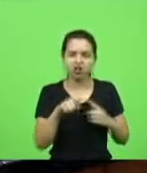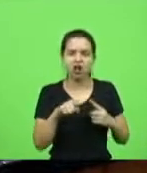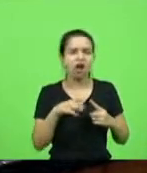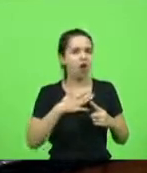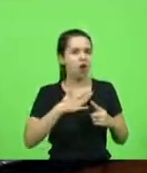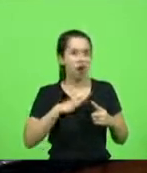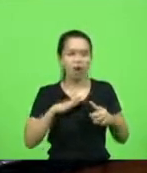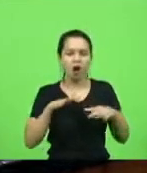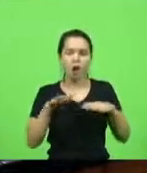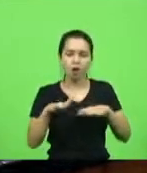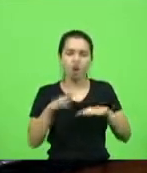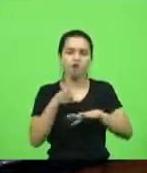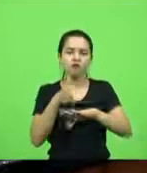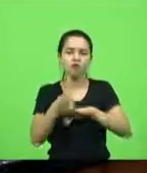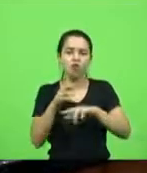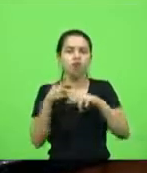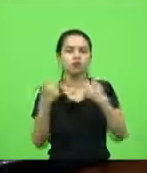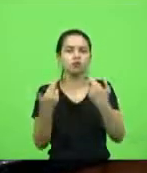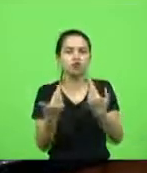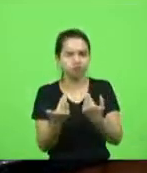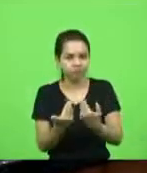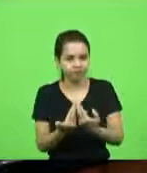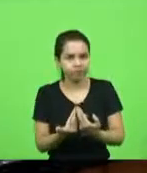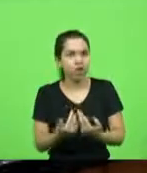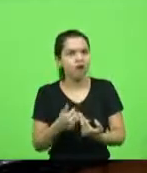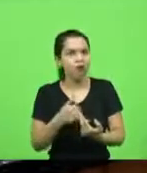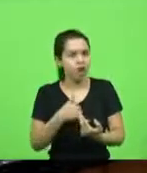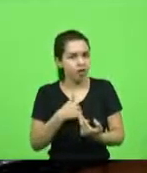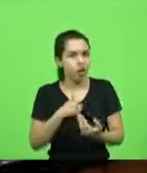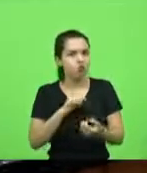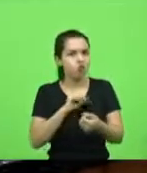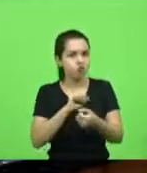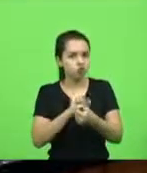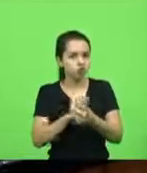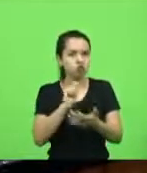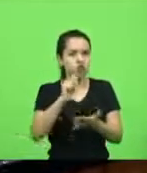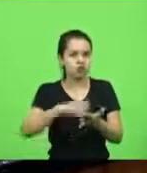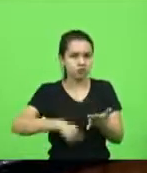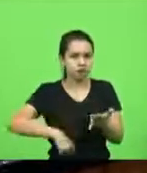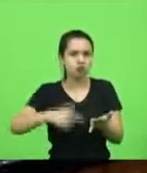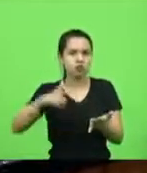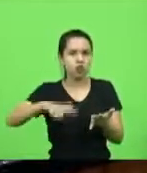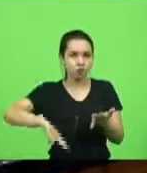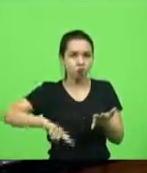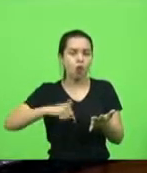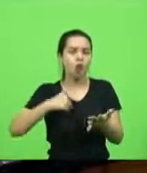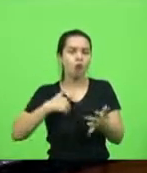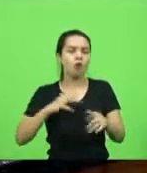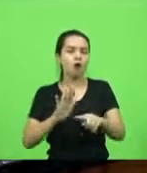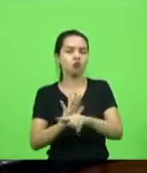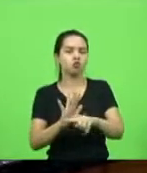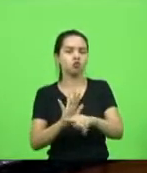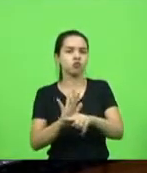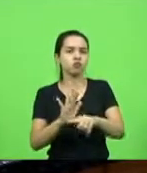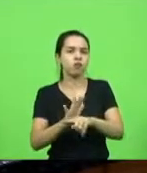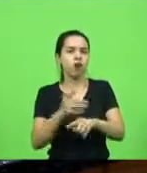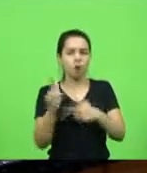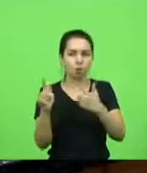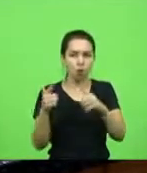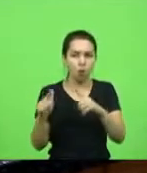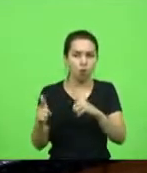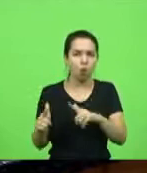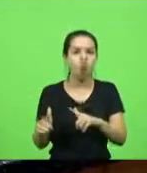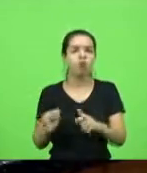conte comigo Conte com a minha assinatura mais uma vez tá isso o teu parceiro nessa aí tem certeza e muitas outras atividades